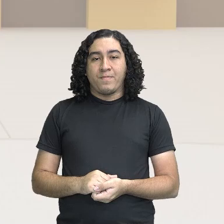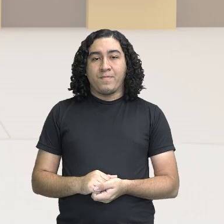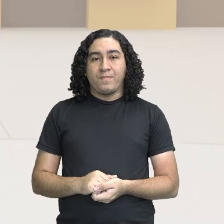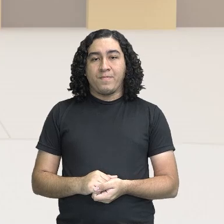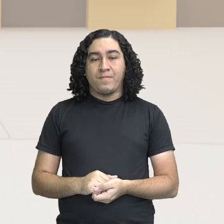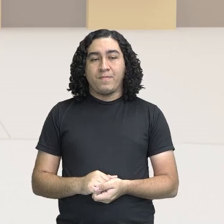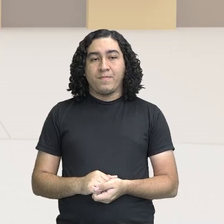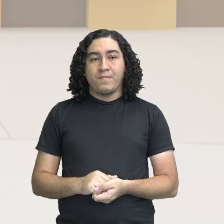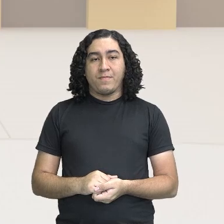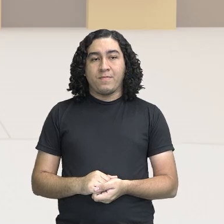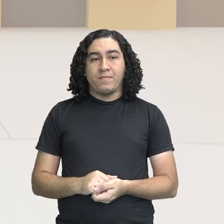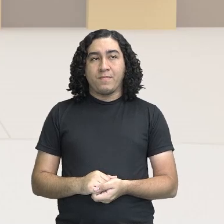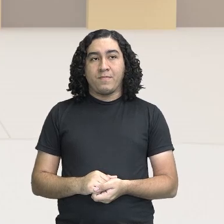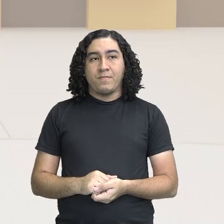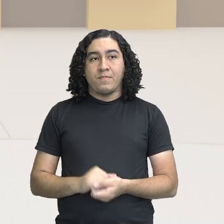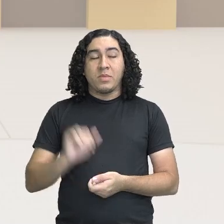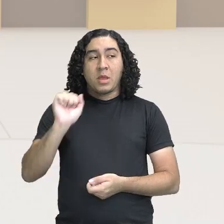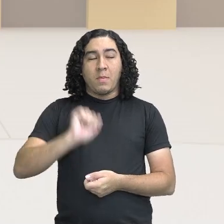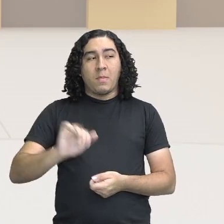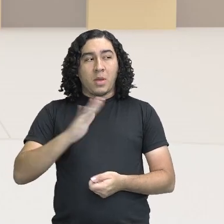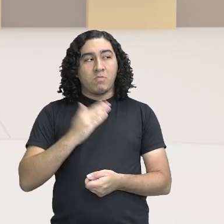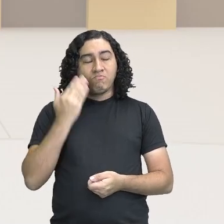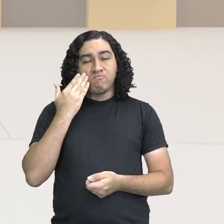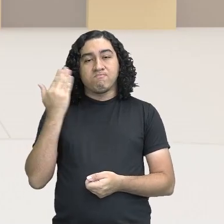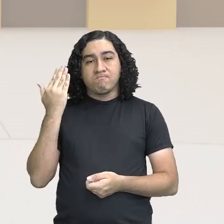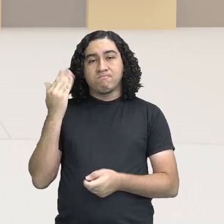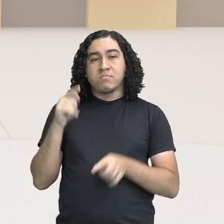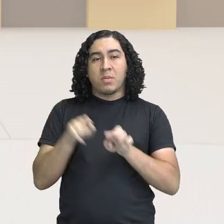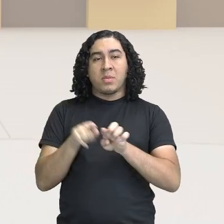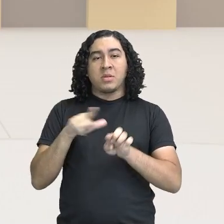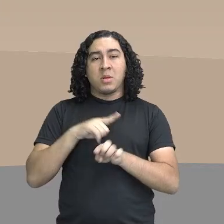Nessa imagem a gente também tem outras coisas para comentar.